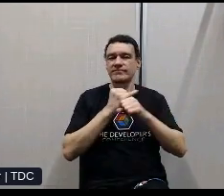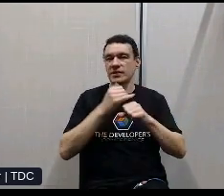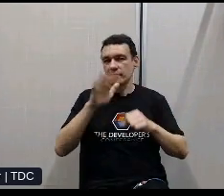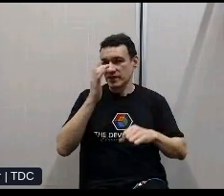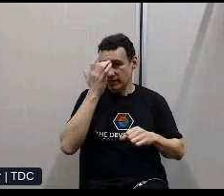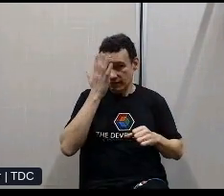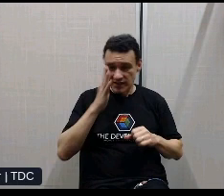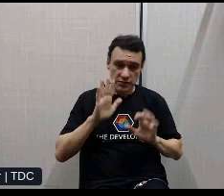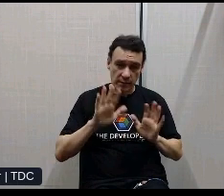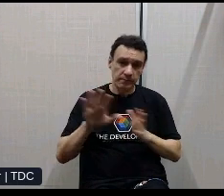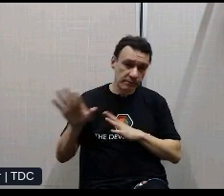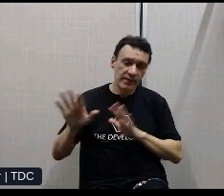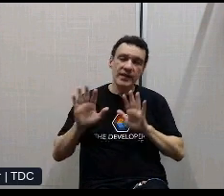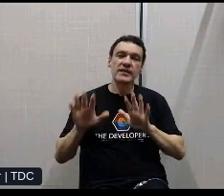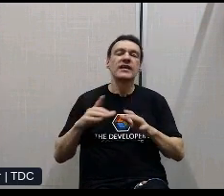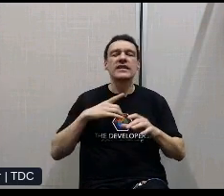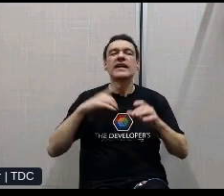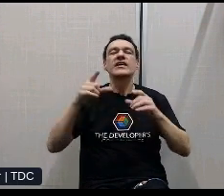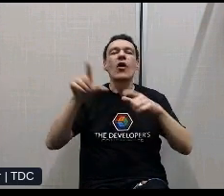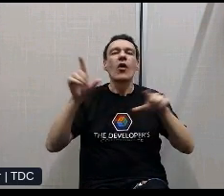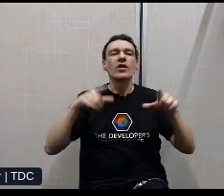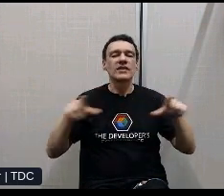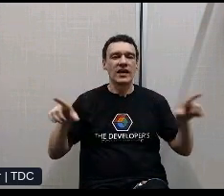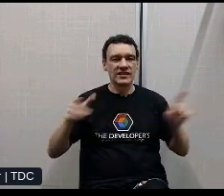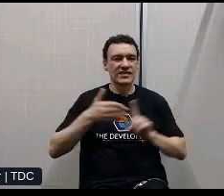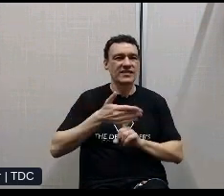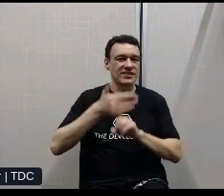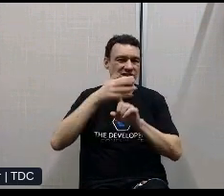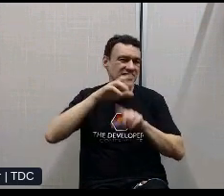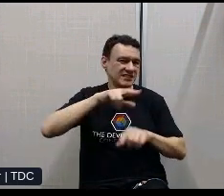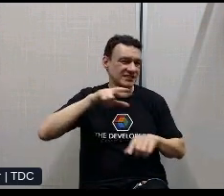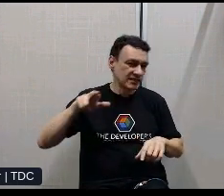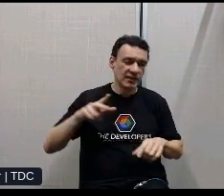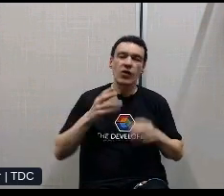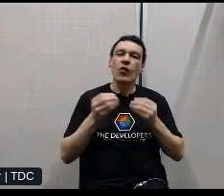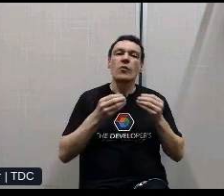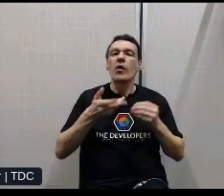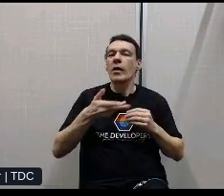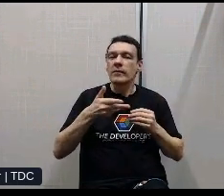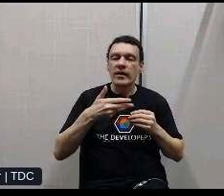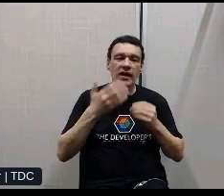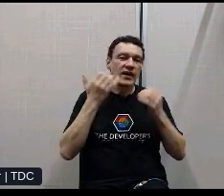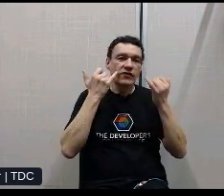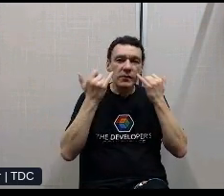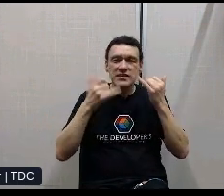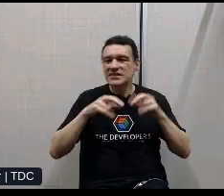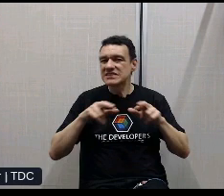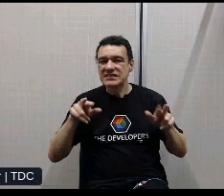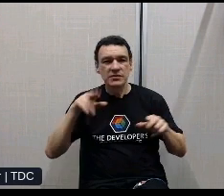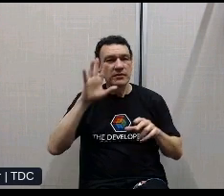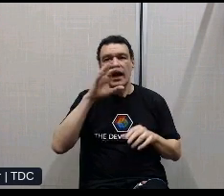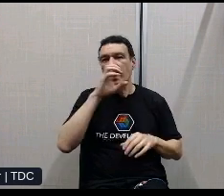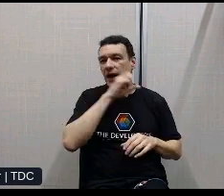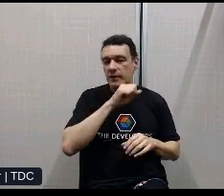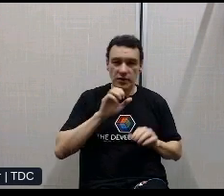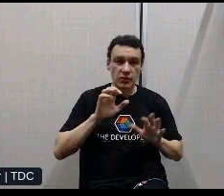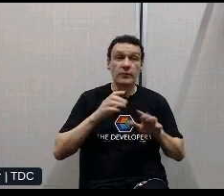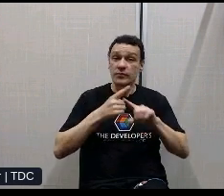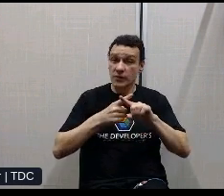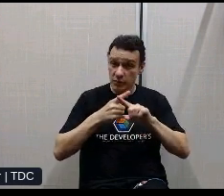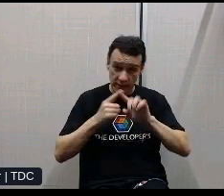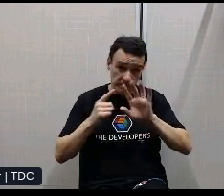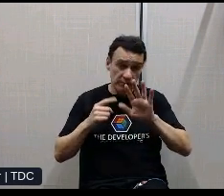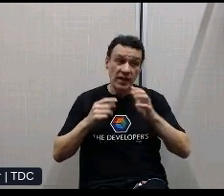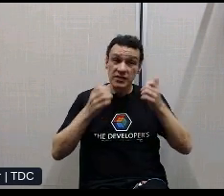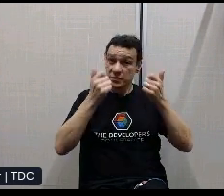que é para centralizar a informação dos prontuários dos pacientes. Então, por que isso, gente? Se a gente fala de tecnologias, ou transformação